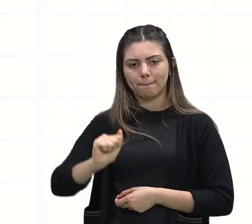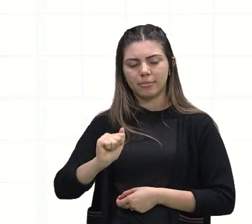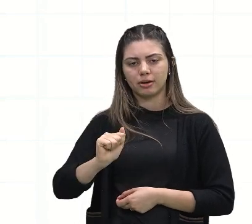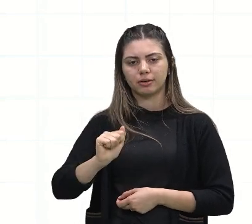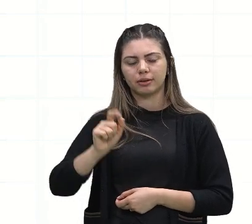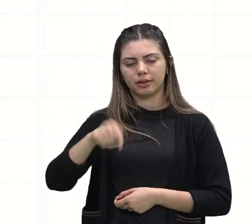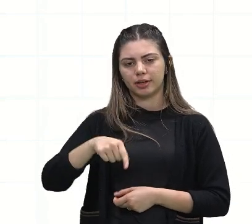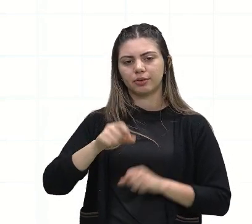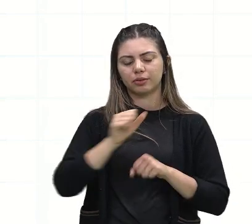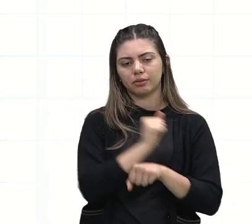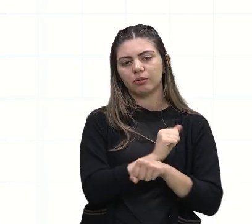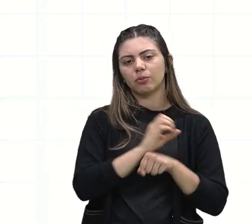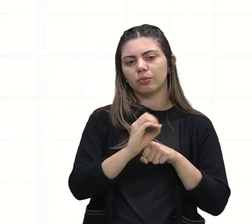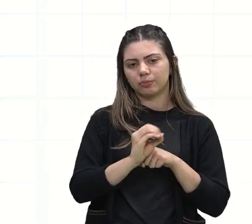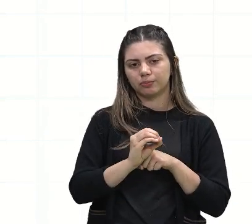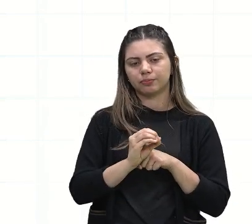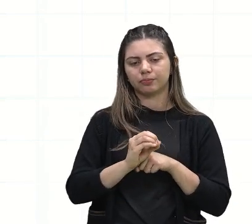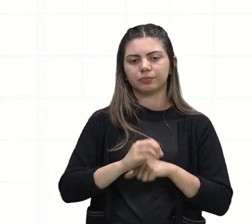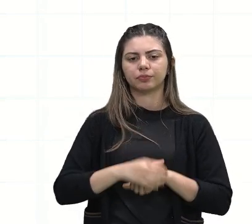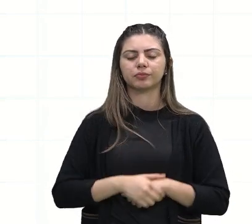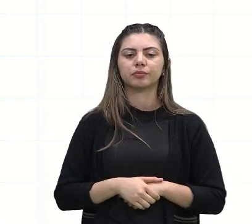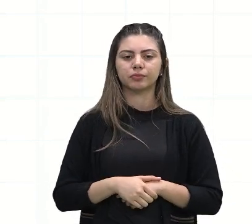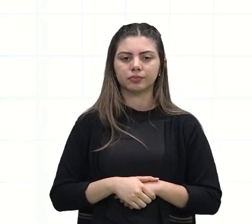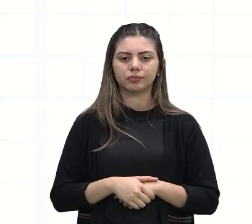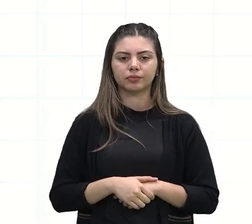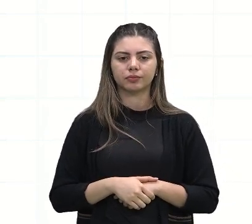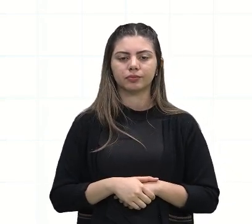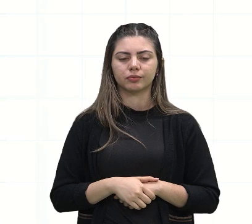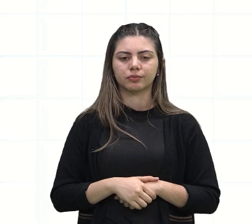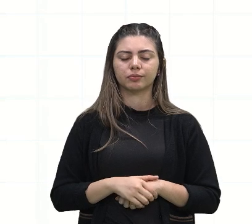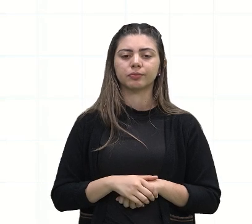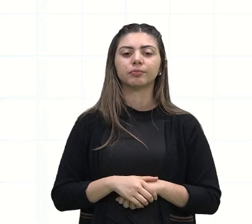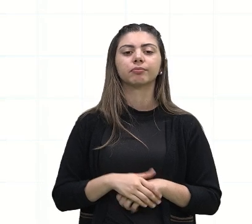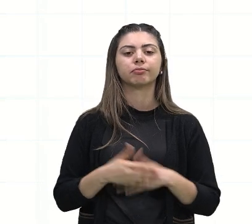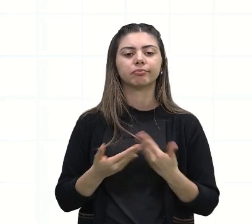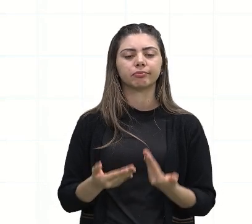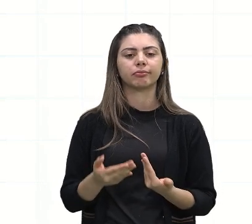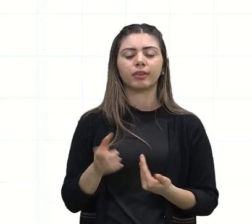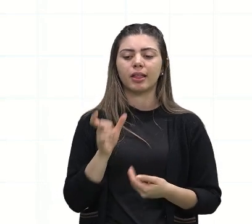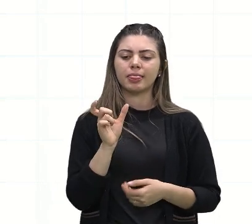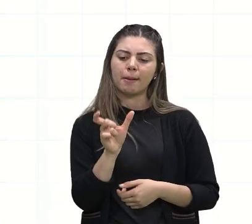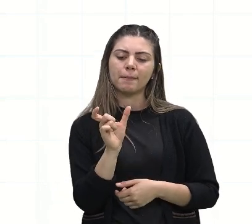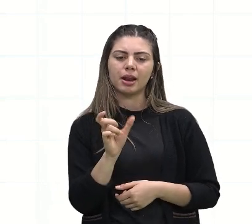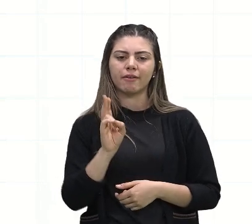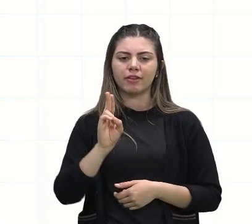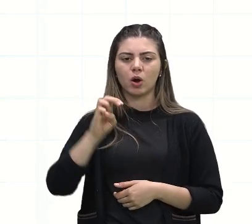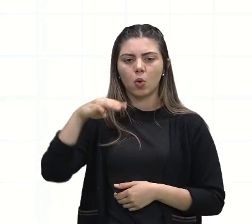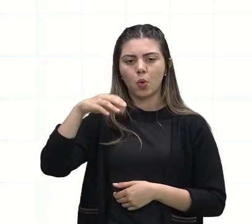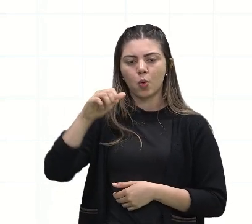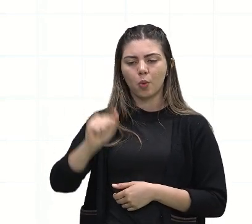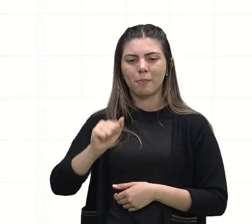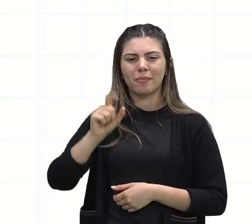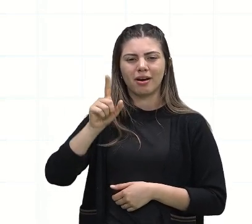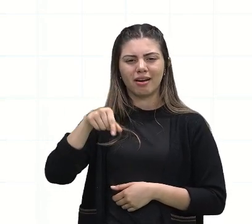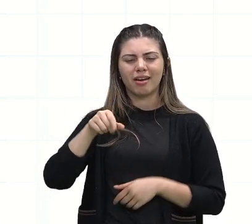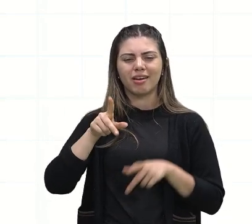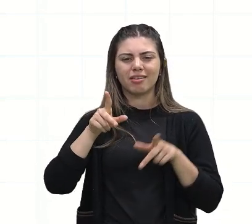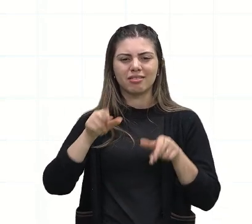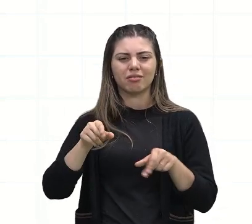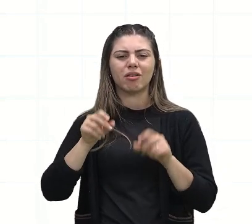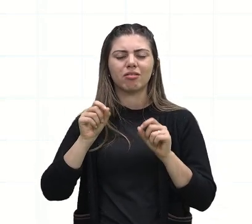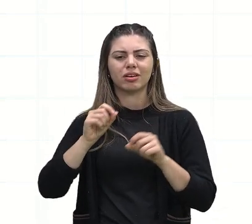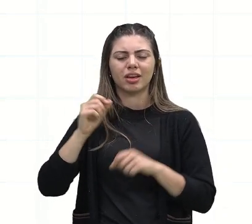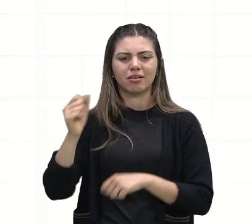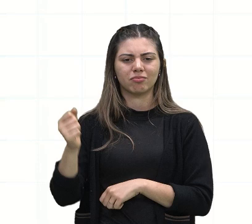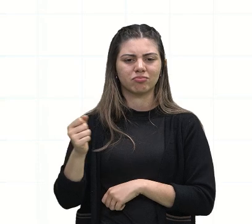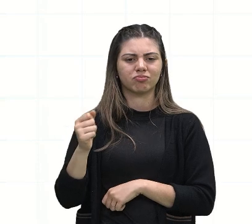um artigo indefinido, né? Mas que devido a essa expressão que você está utilizando,